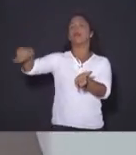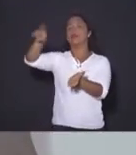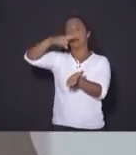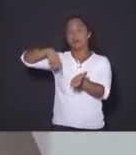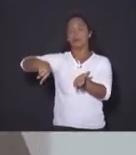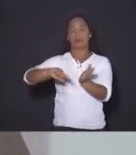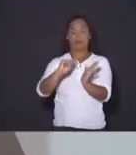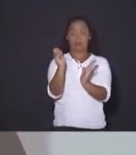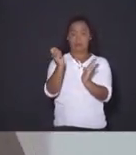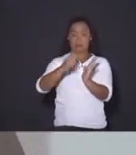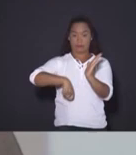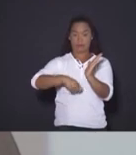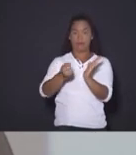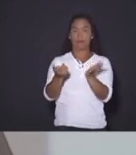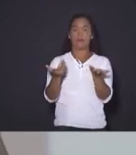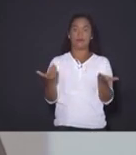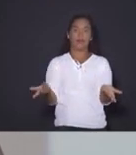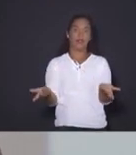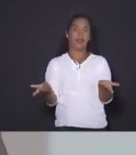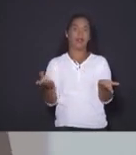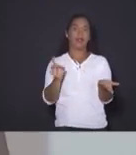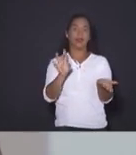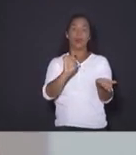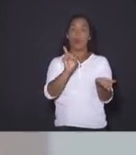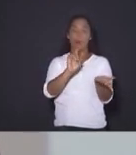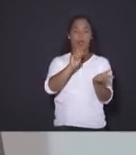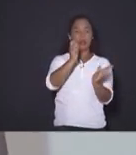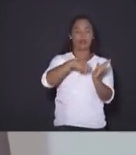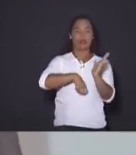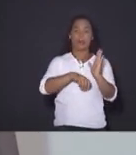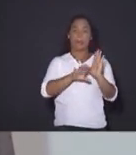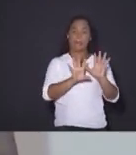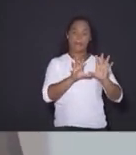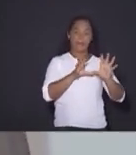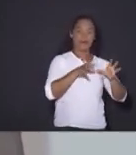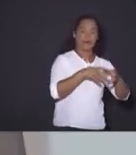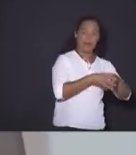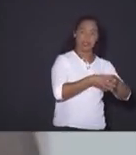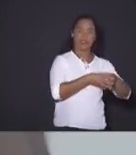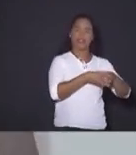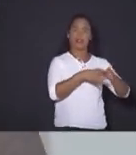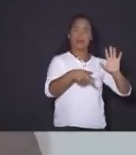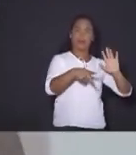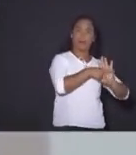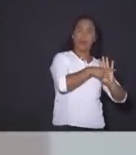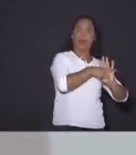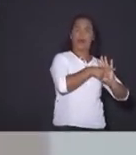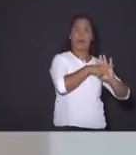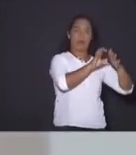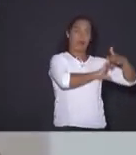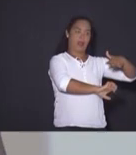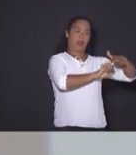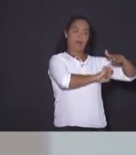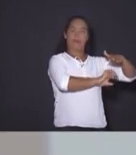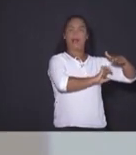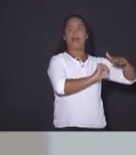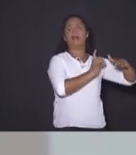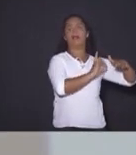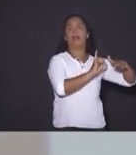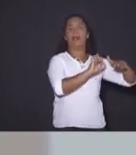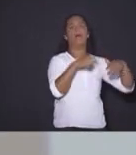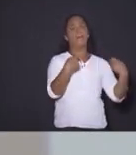licenciamento e creative commons e não licenciamento exclusivo fechado o proprietário que não possibilite a